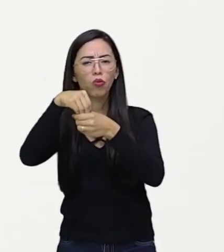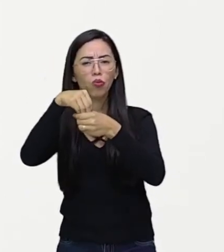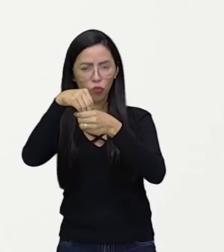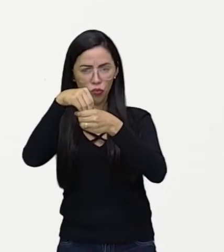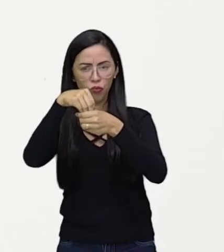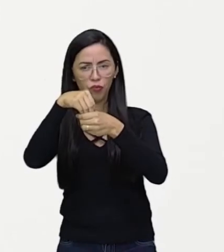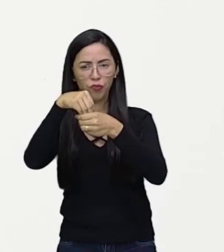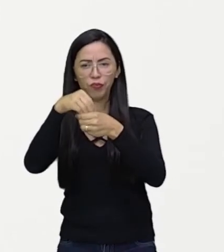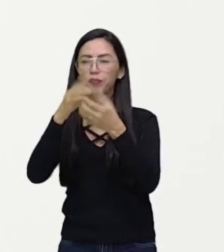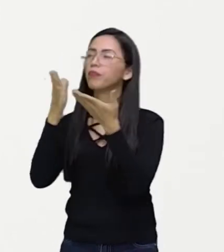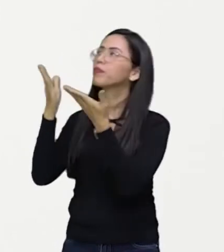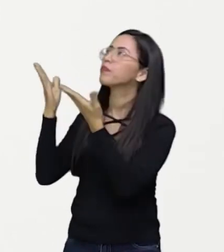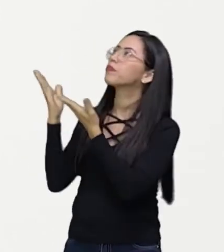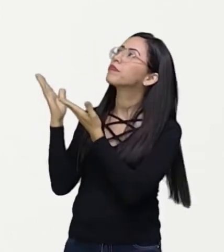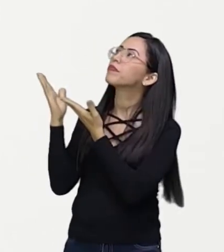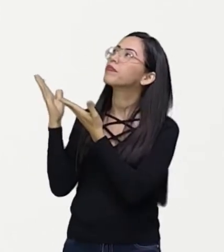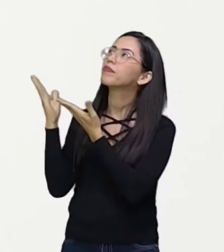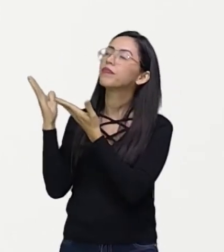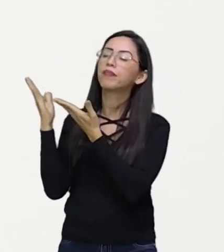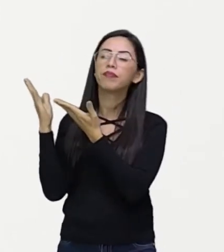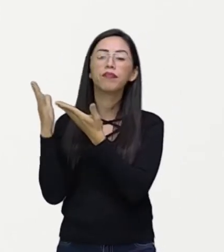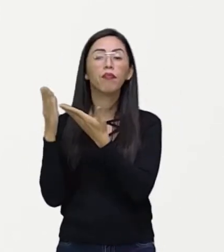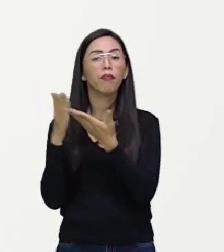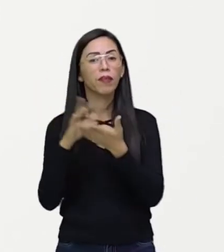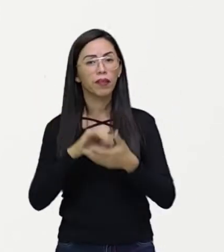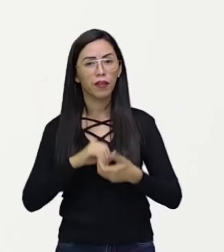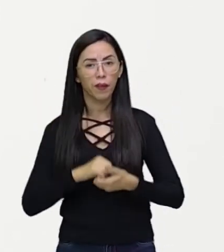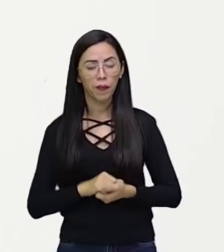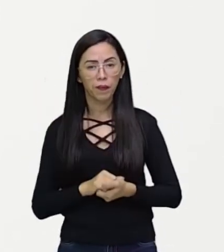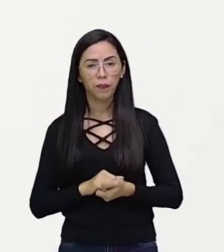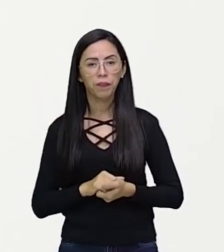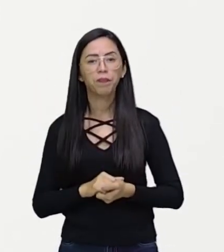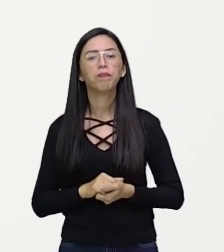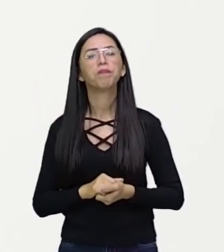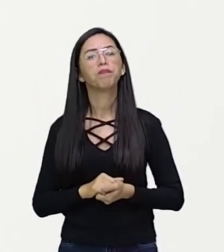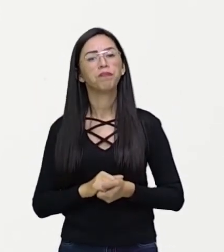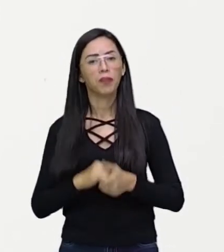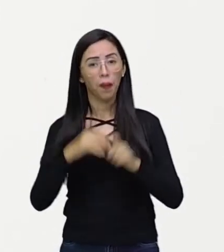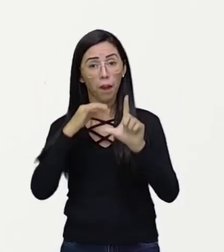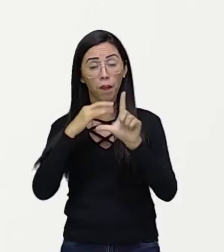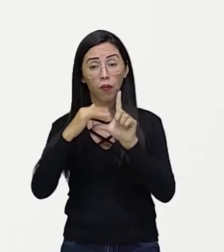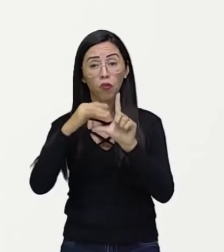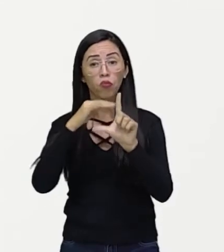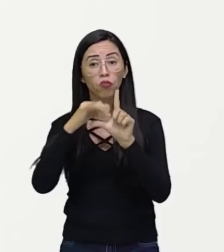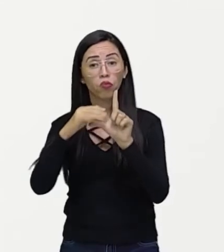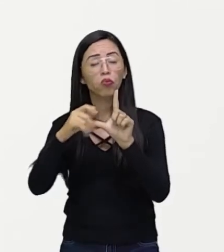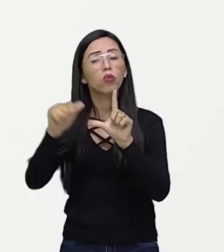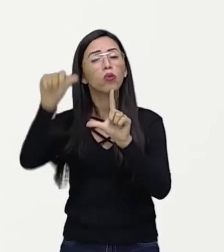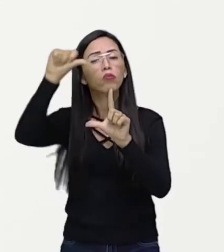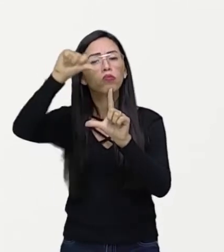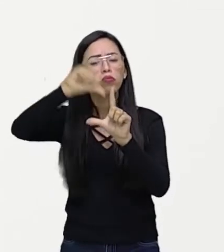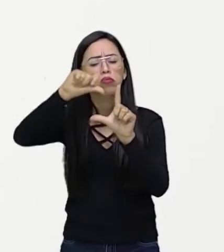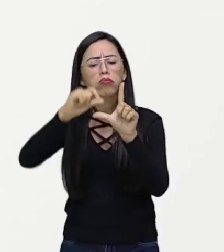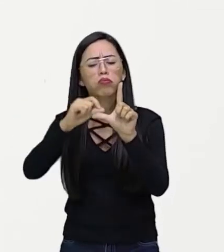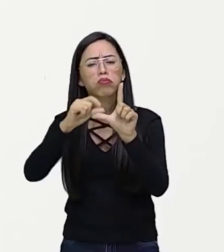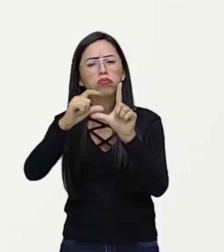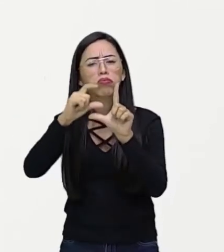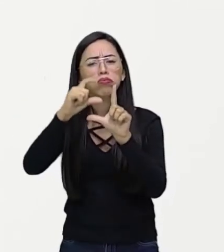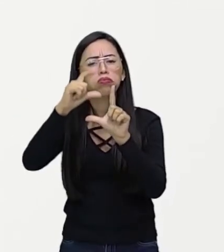garrafa. Medida de capacidade, medir líquido, é o que dá dentro